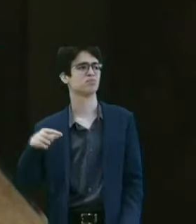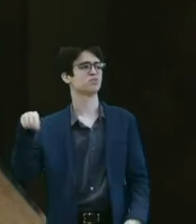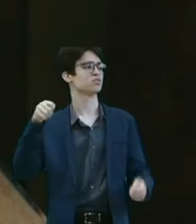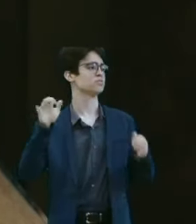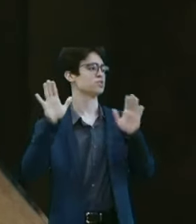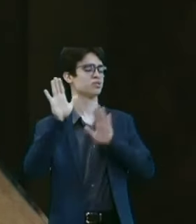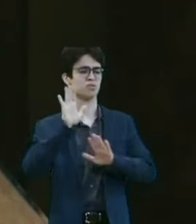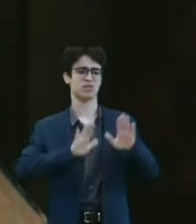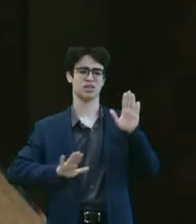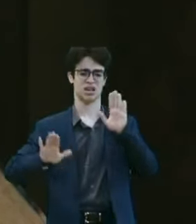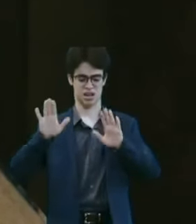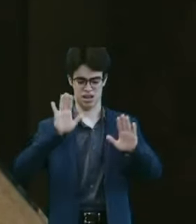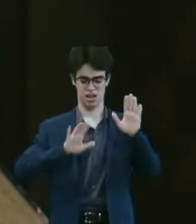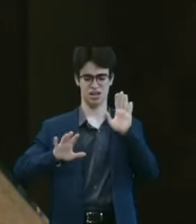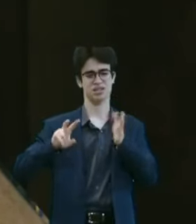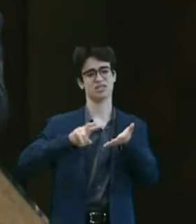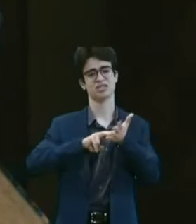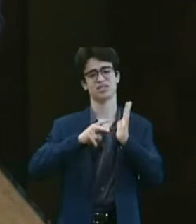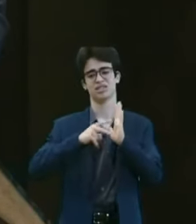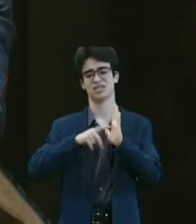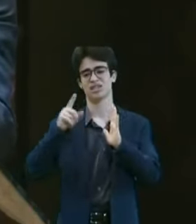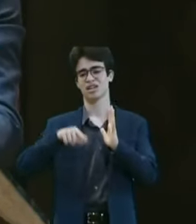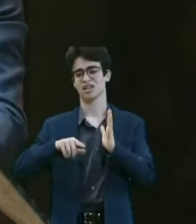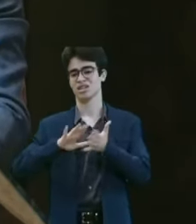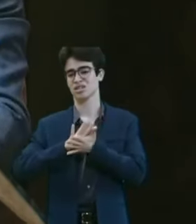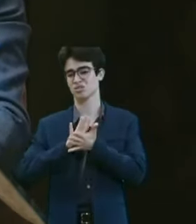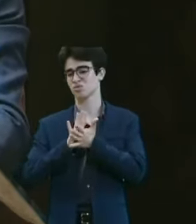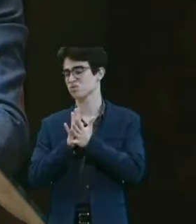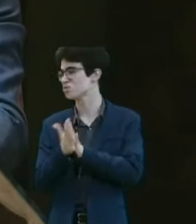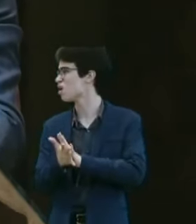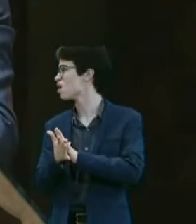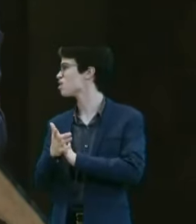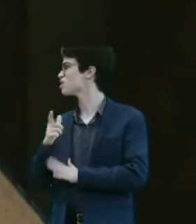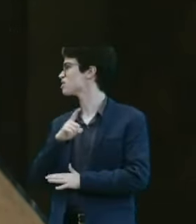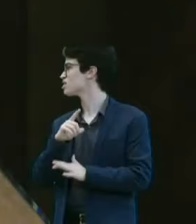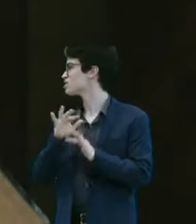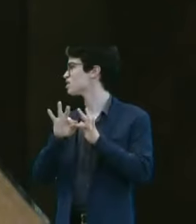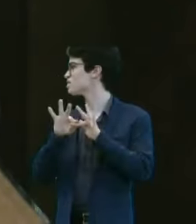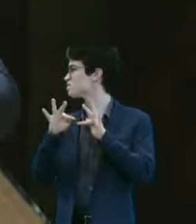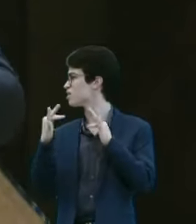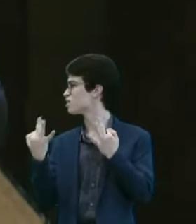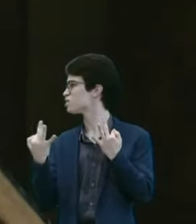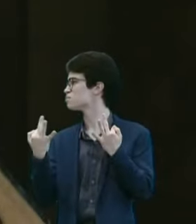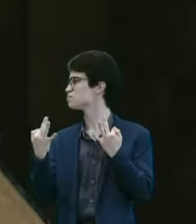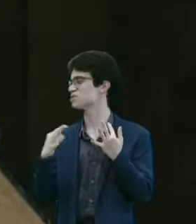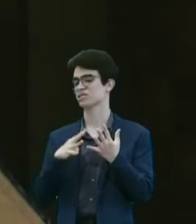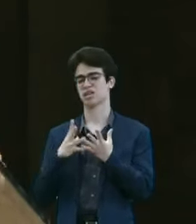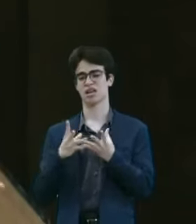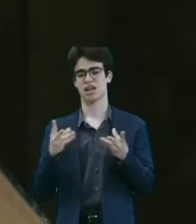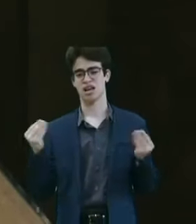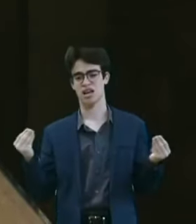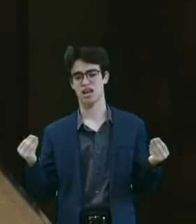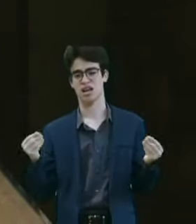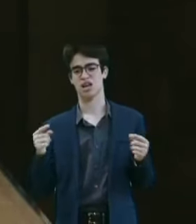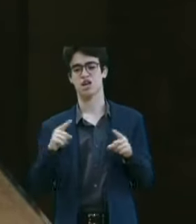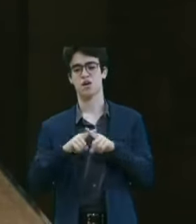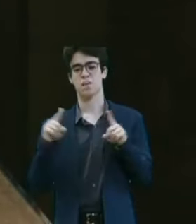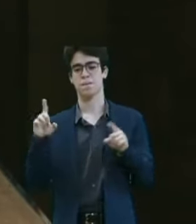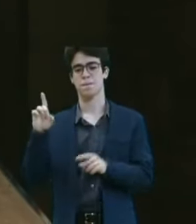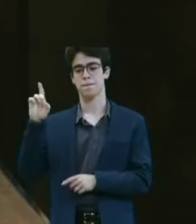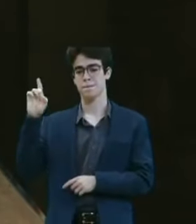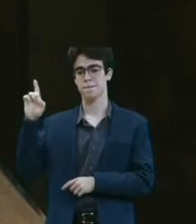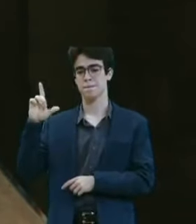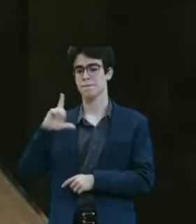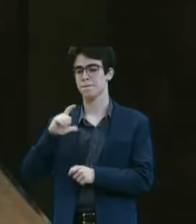de destruição que vai destruir a família. E aí Deus vem e o confronta. Caim está